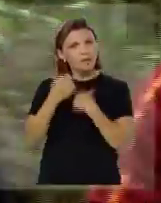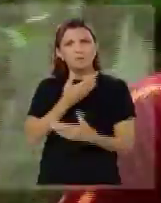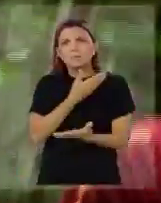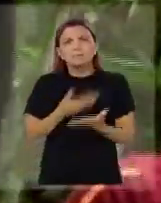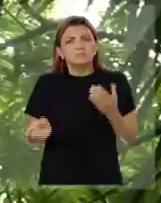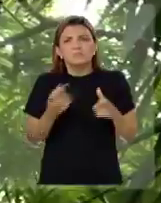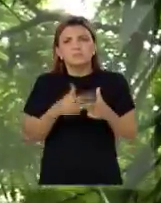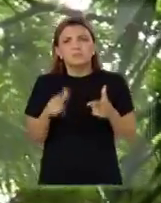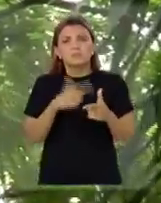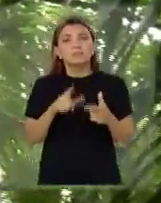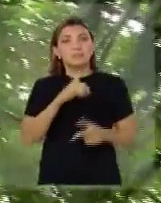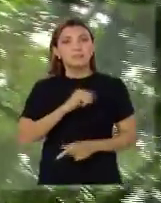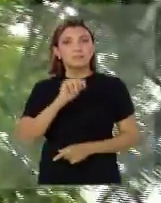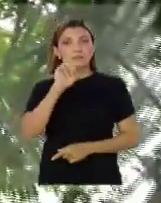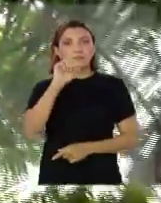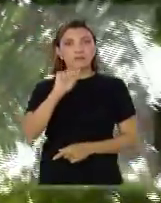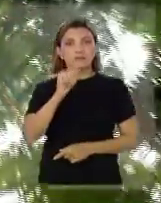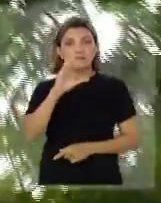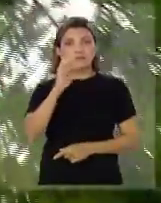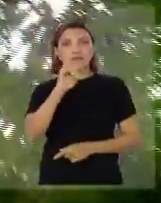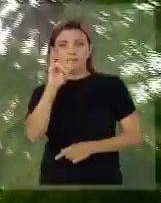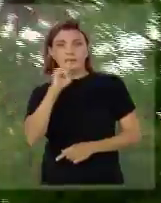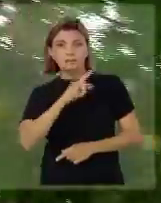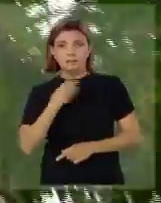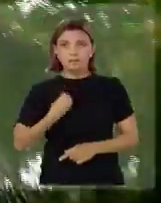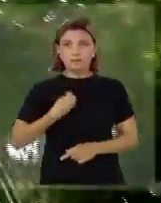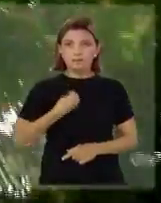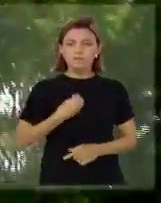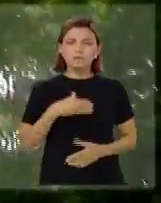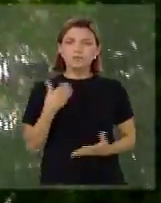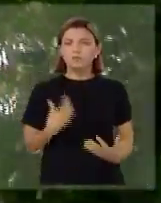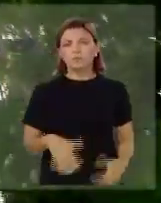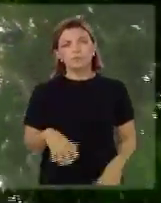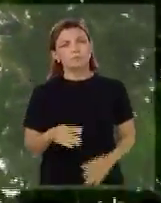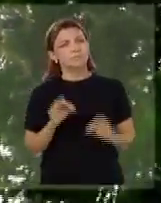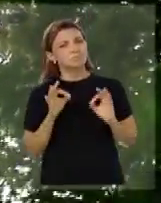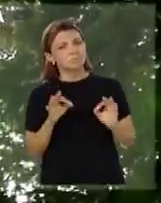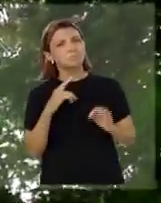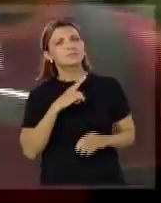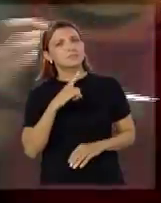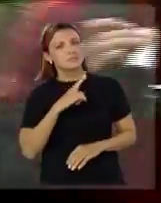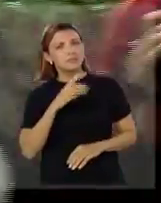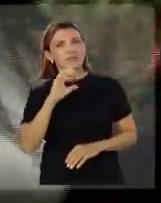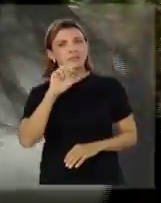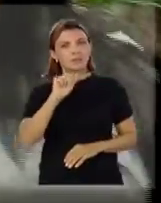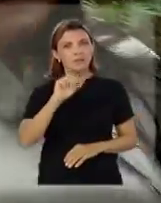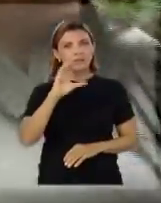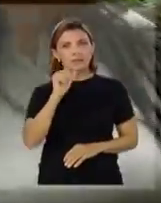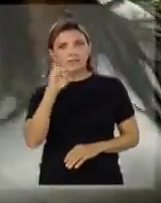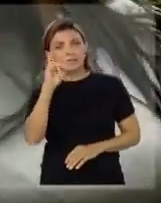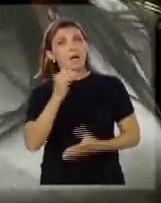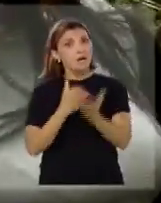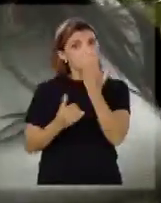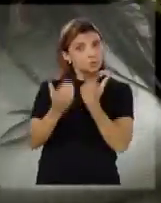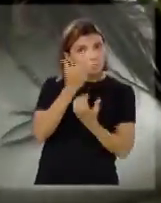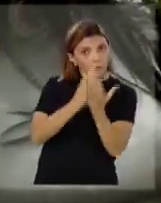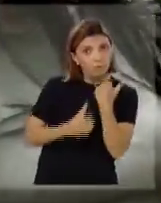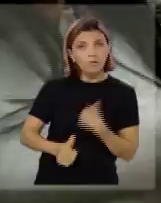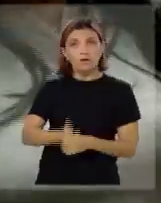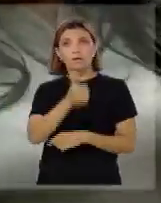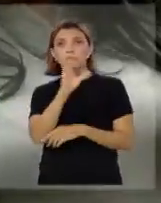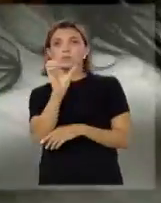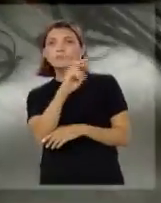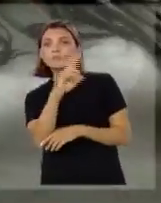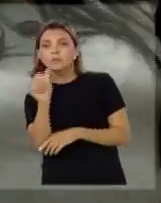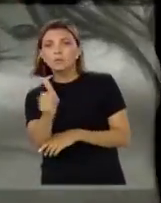em açaí, olha ali, tem açaí na origem. Ai, olha, essa fruta é uma celebridade, gente. É assim. A gente come açaí,